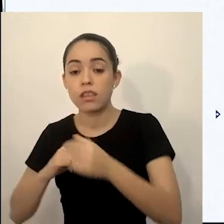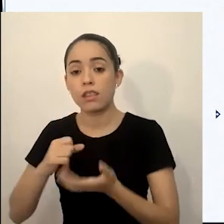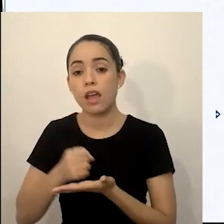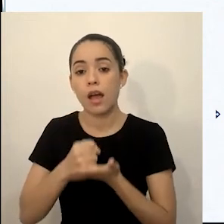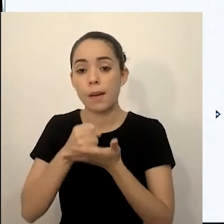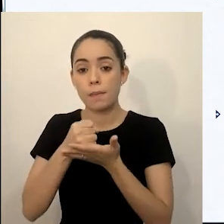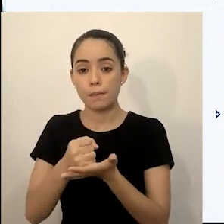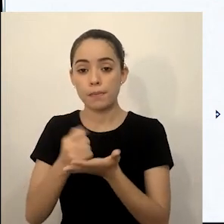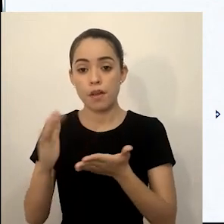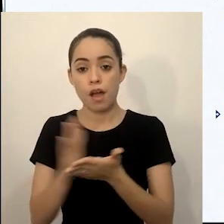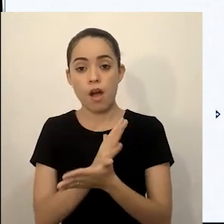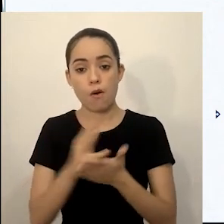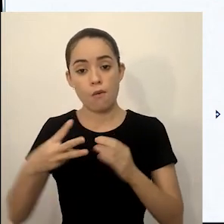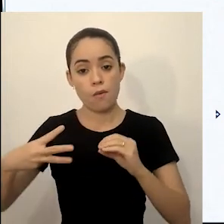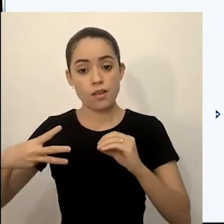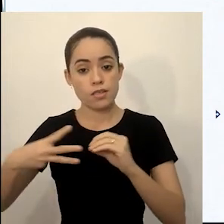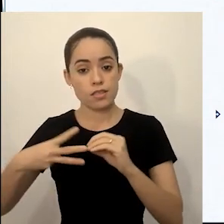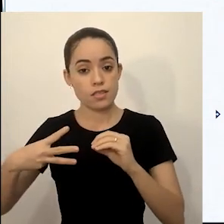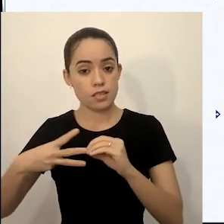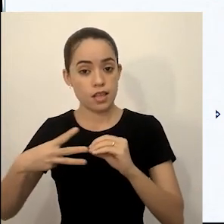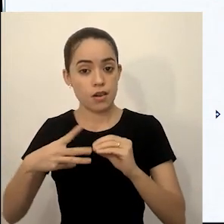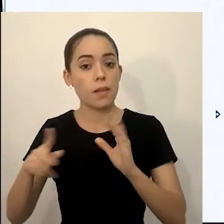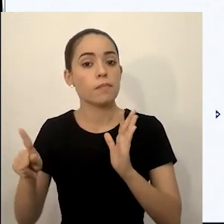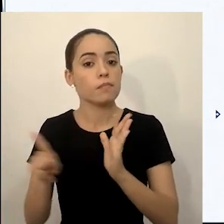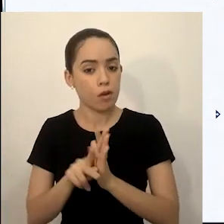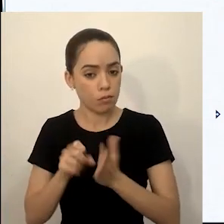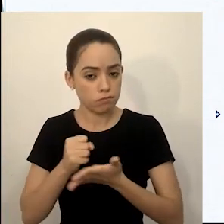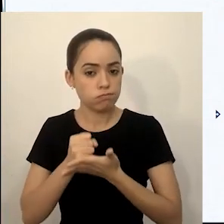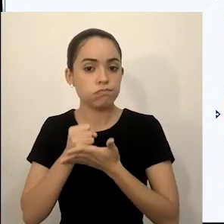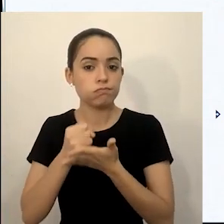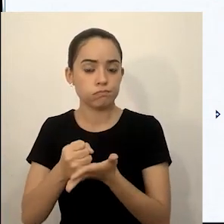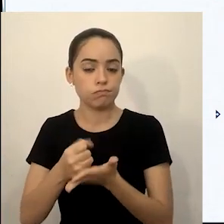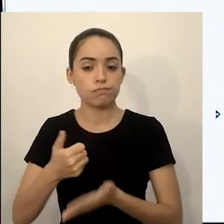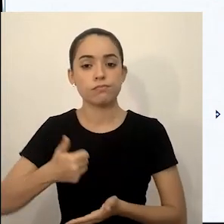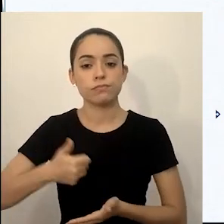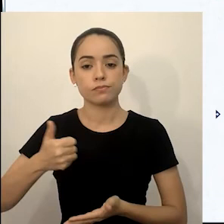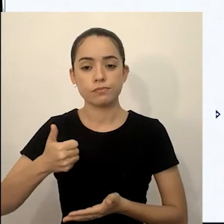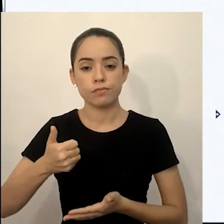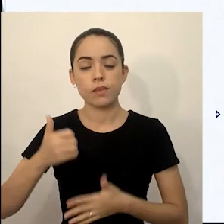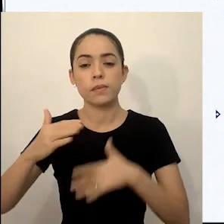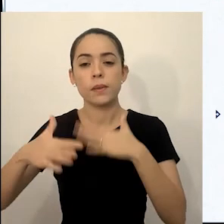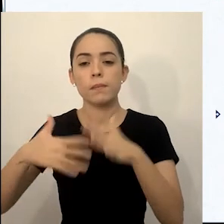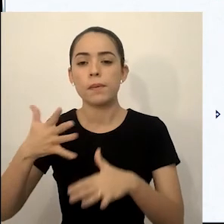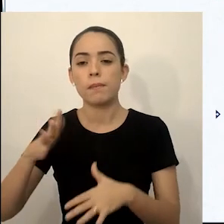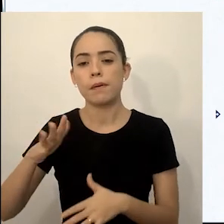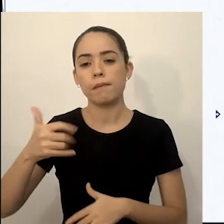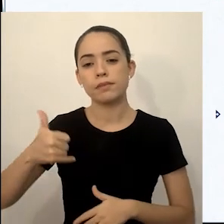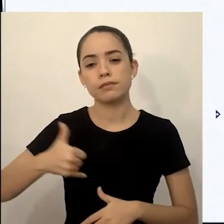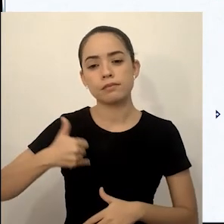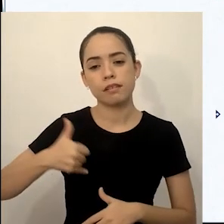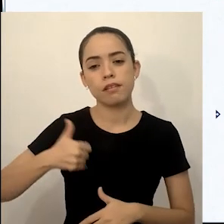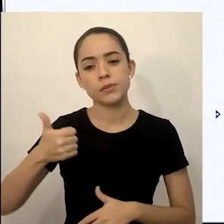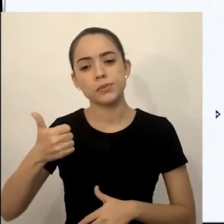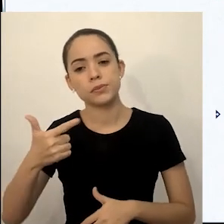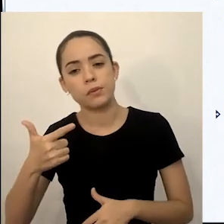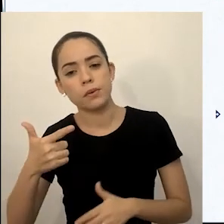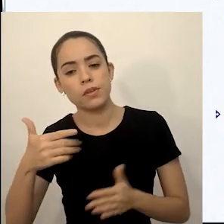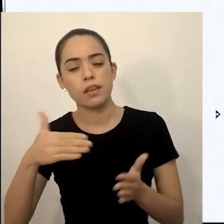apoiados por células de sustentação primitivas, que após a